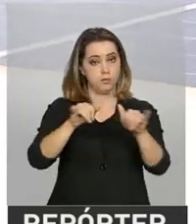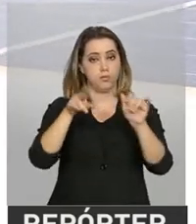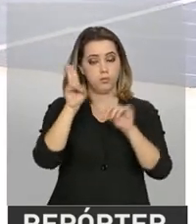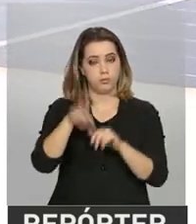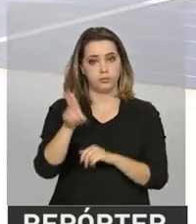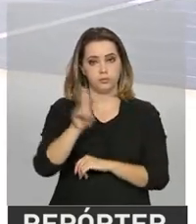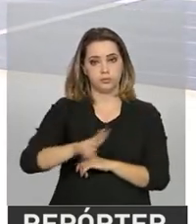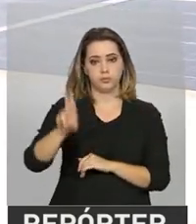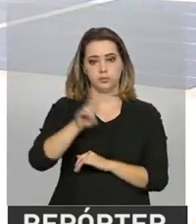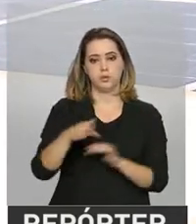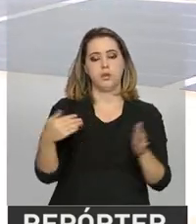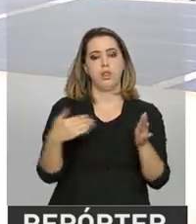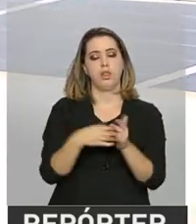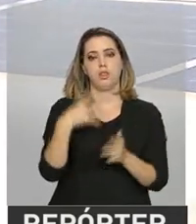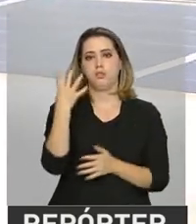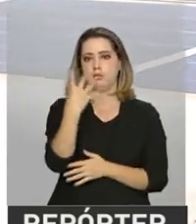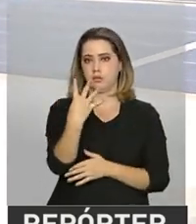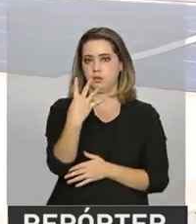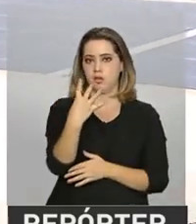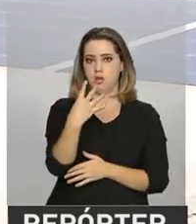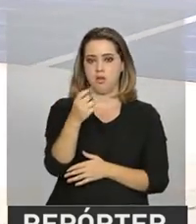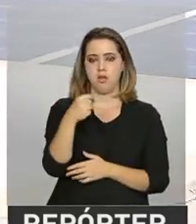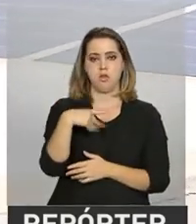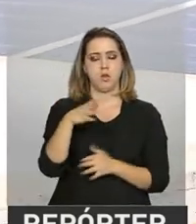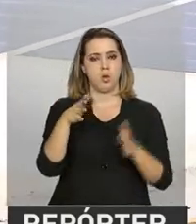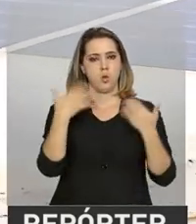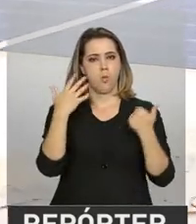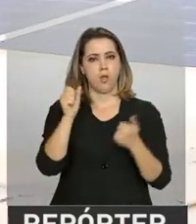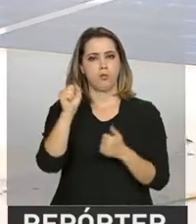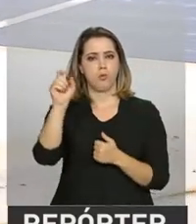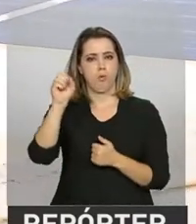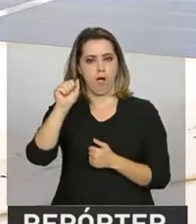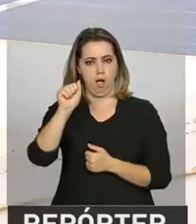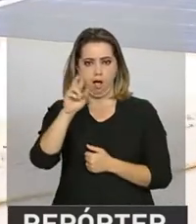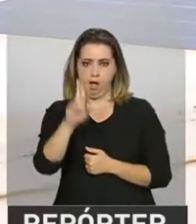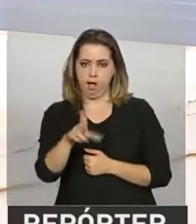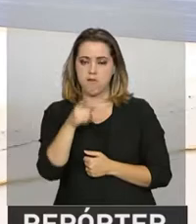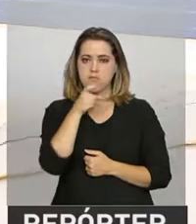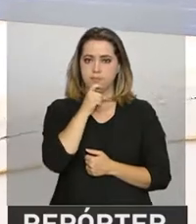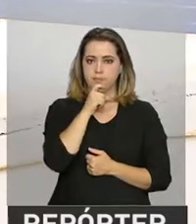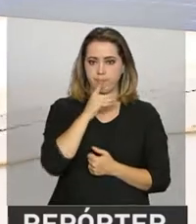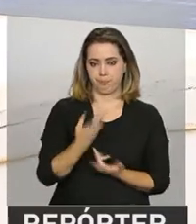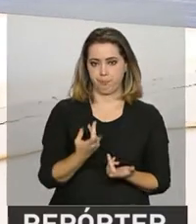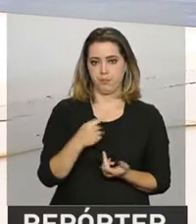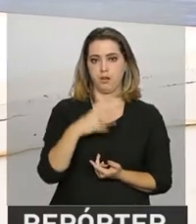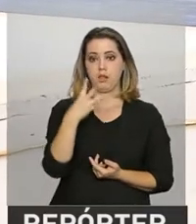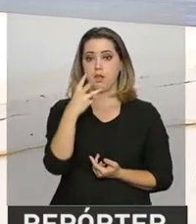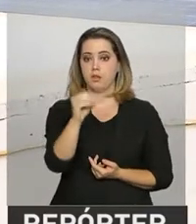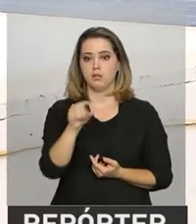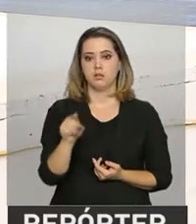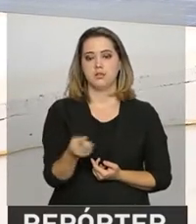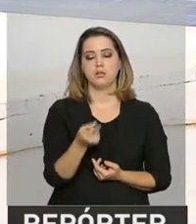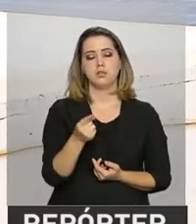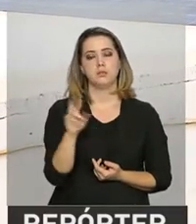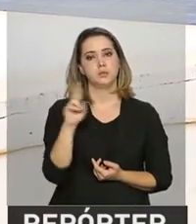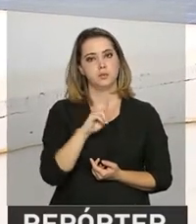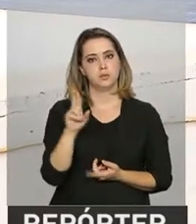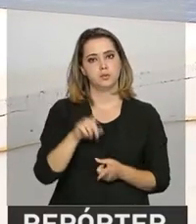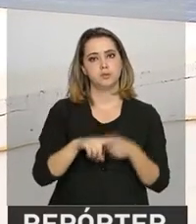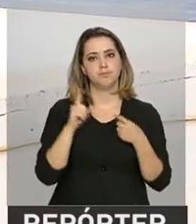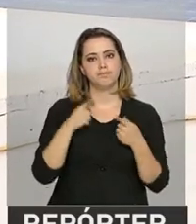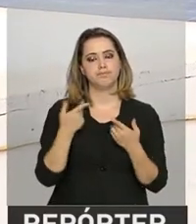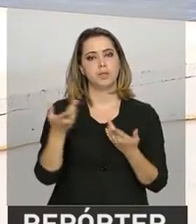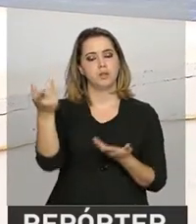para funcionar até 4 aparelhos de ar-condicionado. O investimento foi em torno de R$ 30 mil e o prazo de retorno